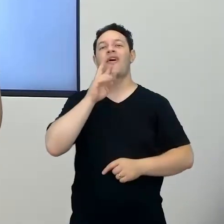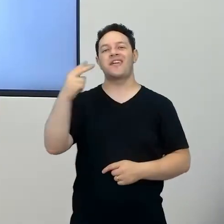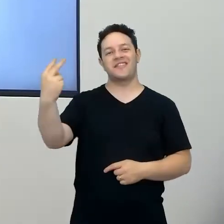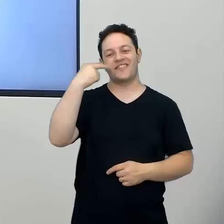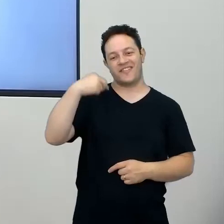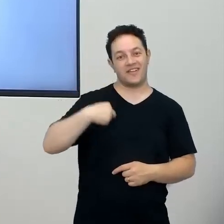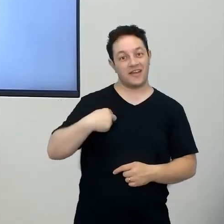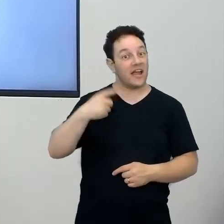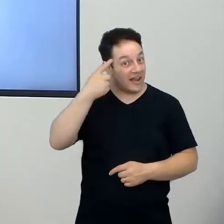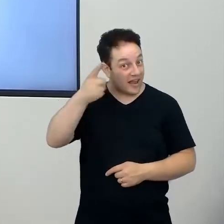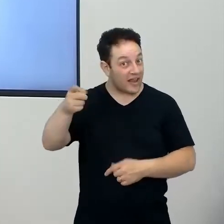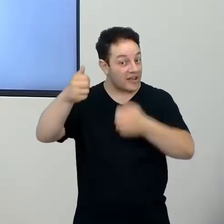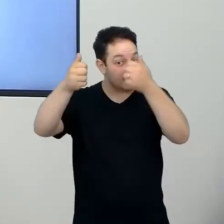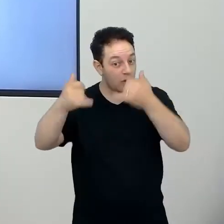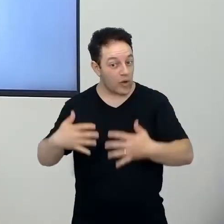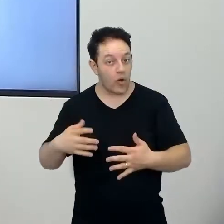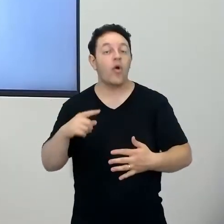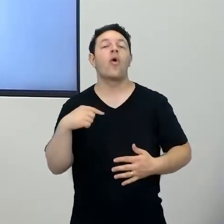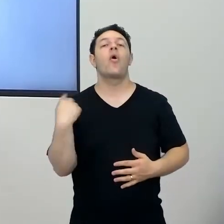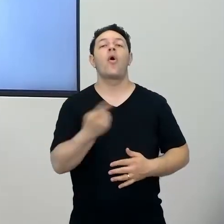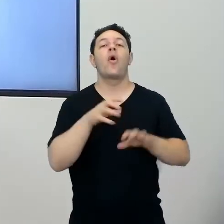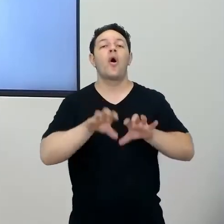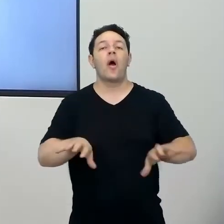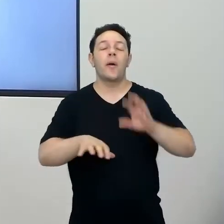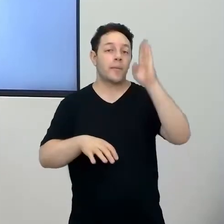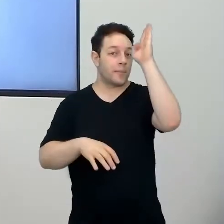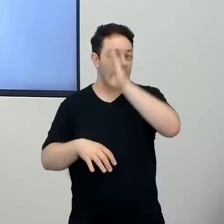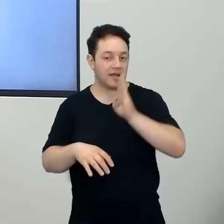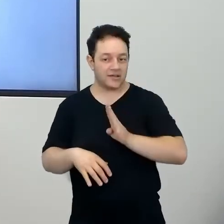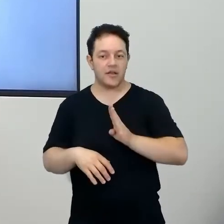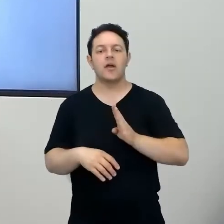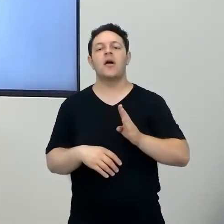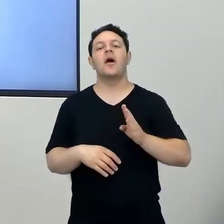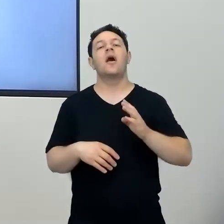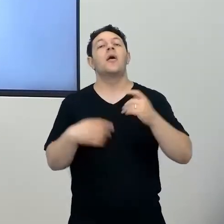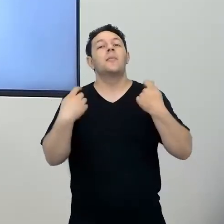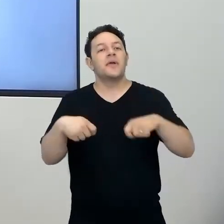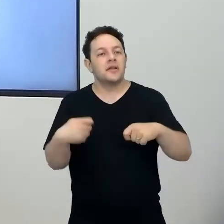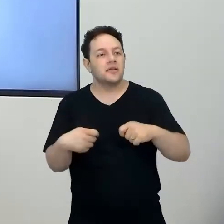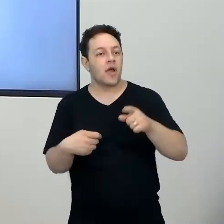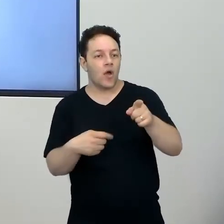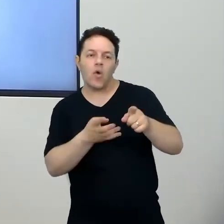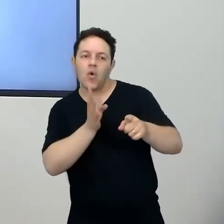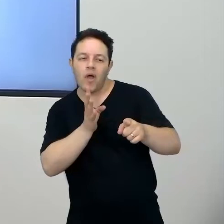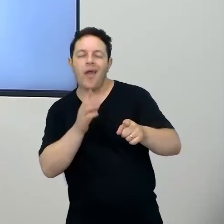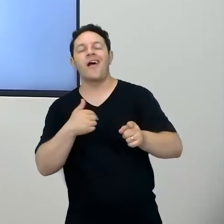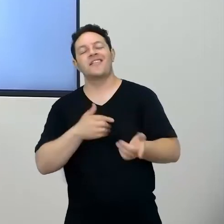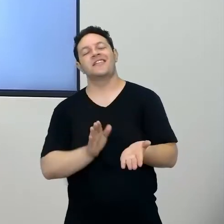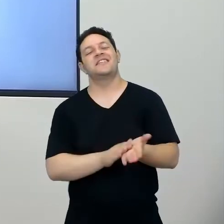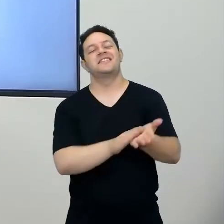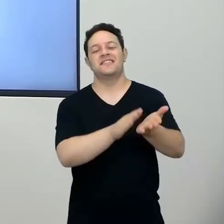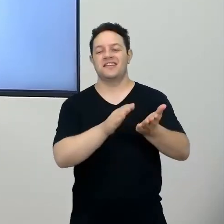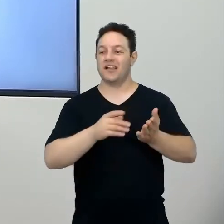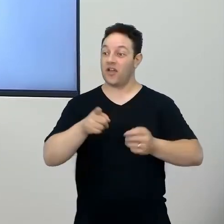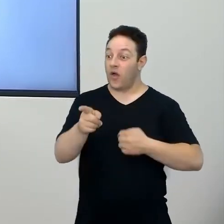viu o que ela falou? A gente tem uma cultura, normalmente, de privilegiar as pessoas que nós conhecemos, né?